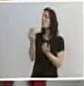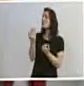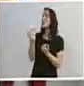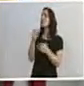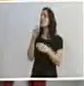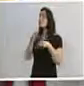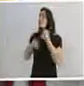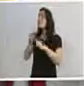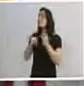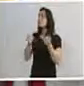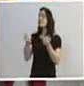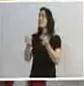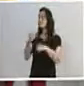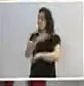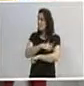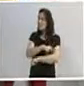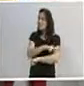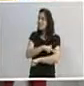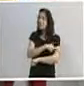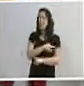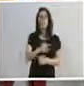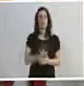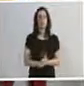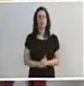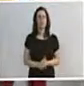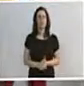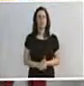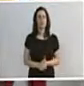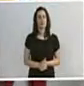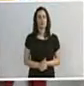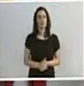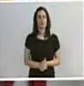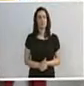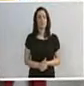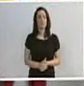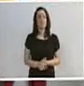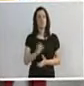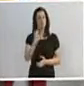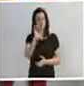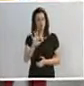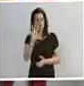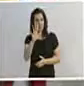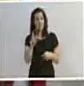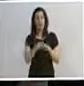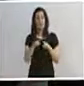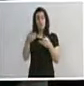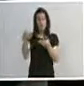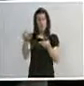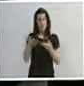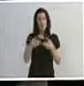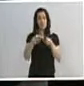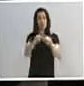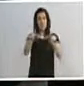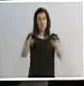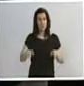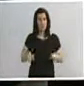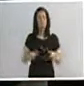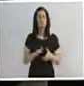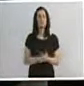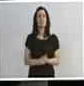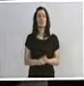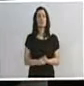para praticar do esporte. Também ontem, senhor presidente, Ari, se puder lançar as imagens também, recebi no meu gabinete, tive o orgulho e a alegria de receber no meu